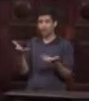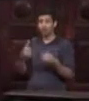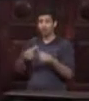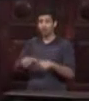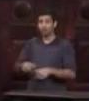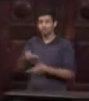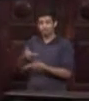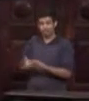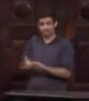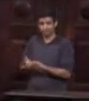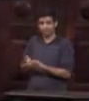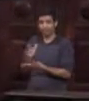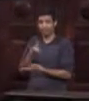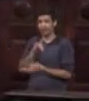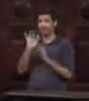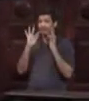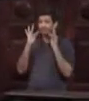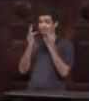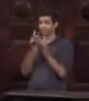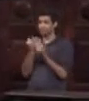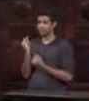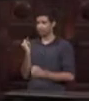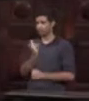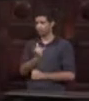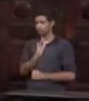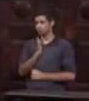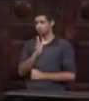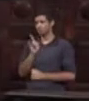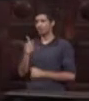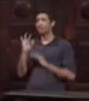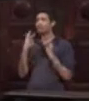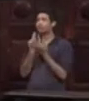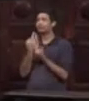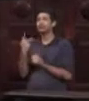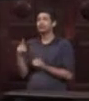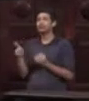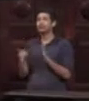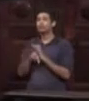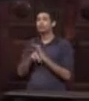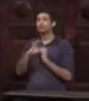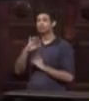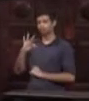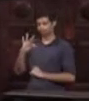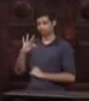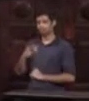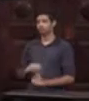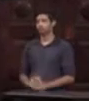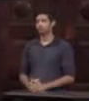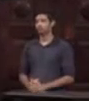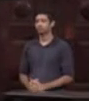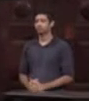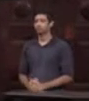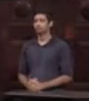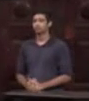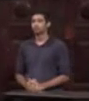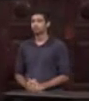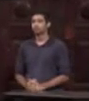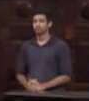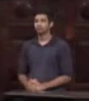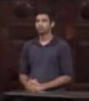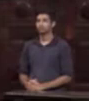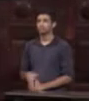internado. A família foi informada, a família de Cabo Frio, a mãe do jovem de Cabo Frio, e